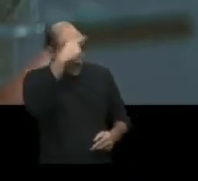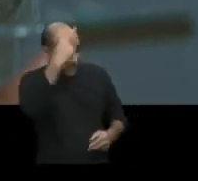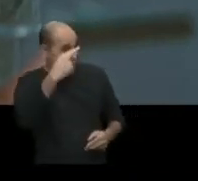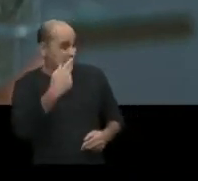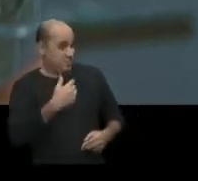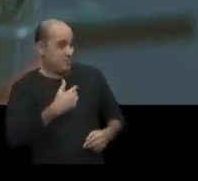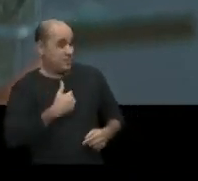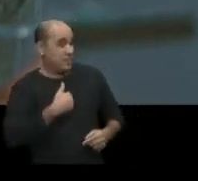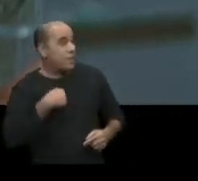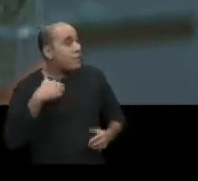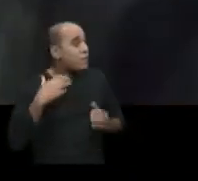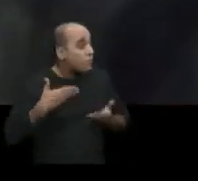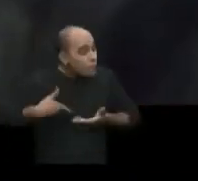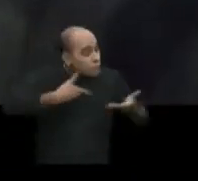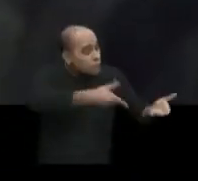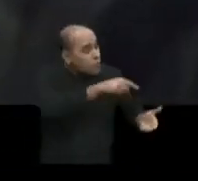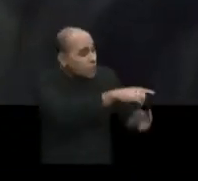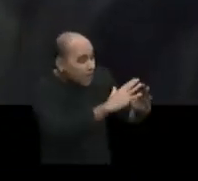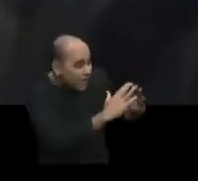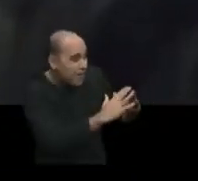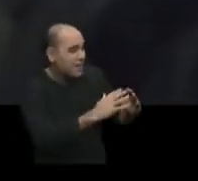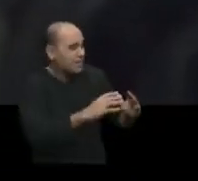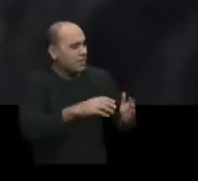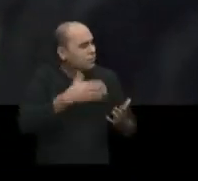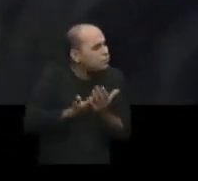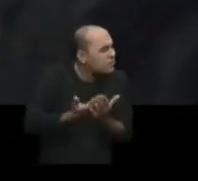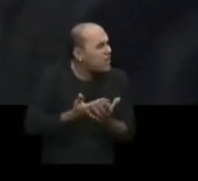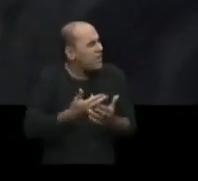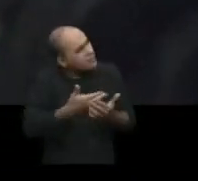De vocês algumas vezes pra fazer tarefa e tal.